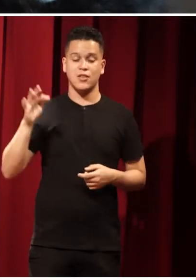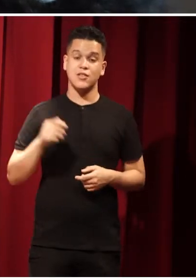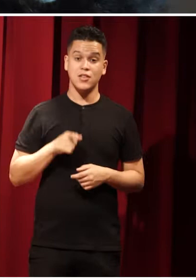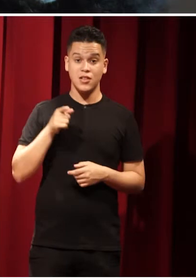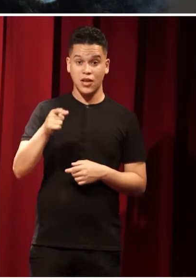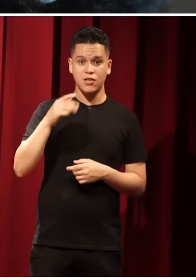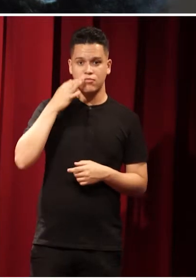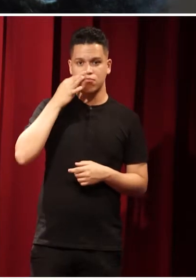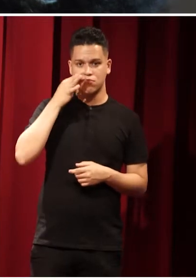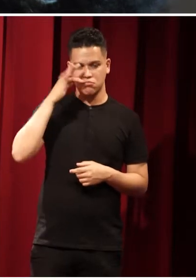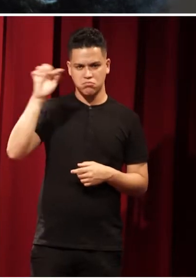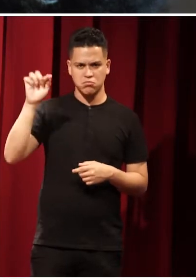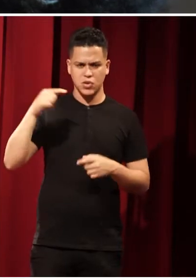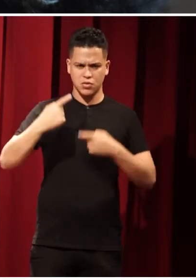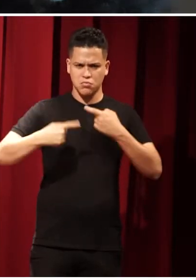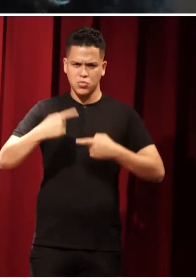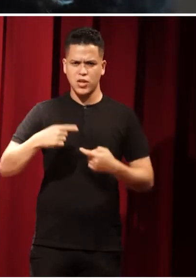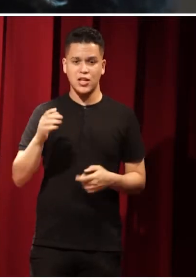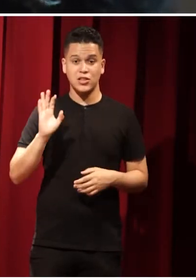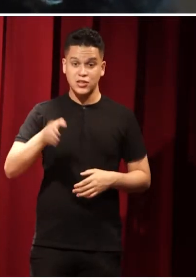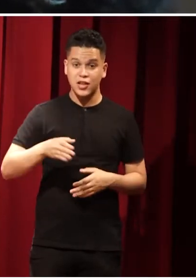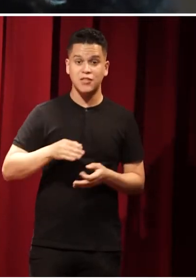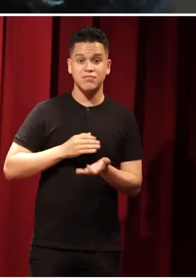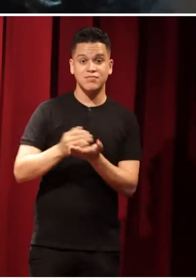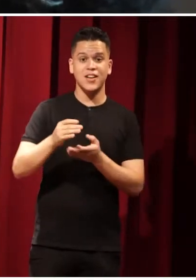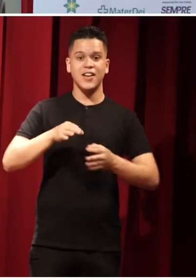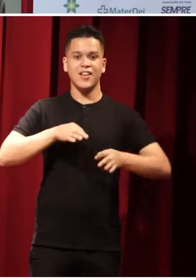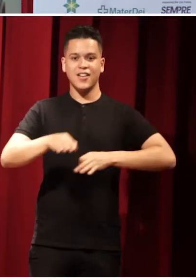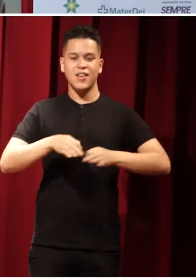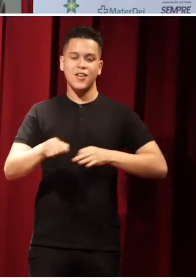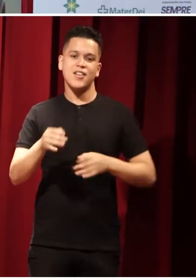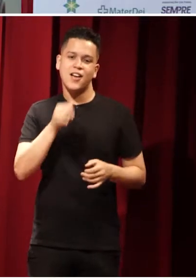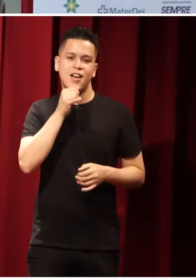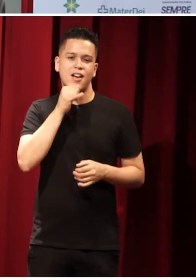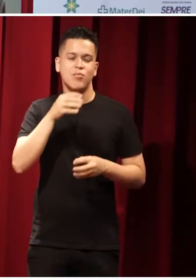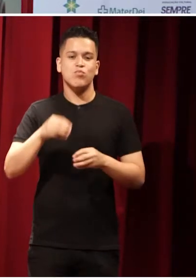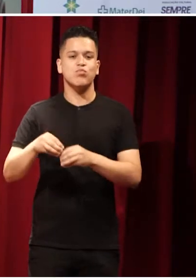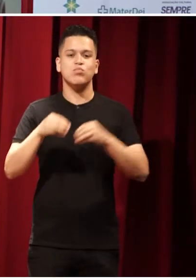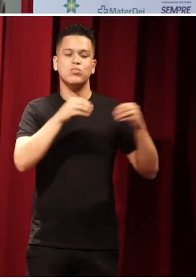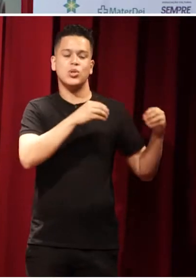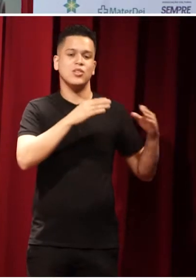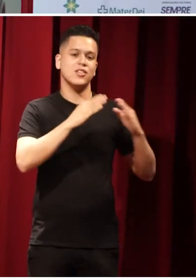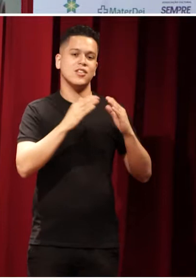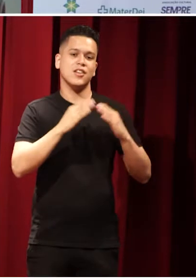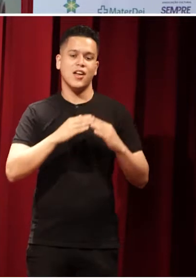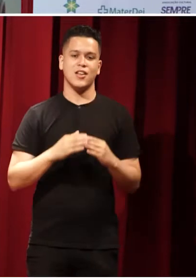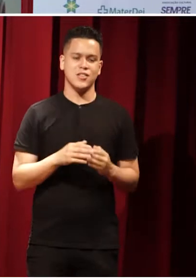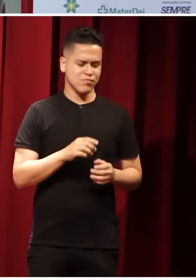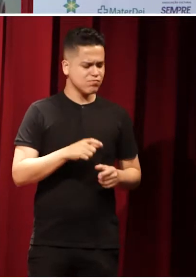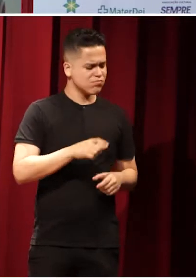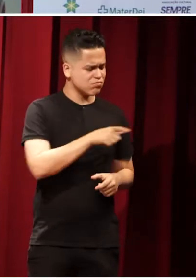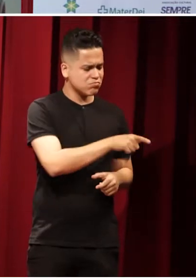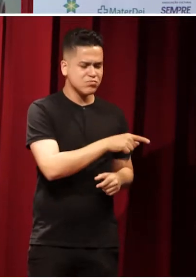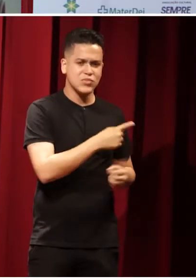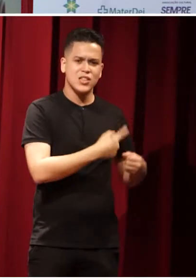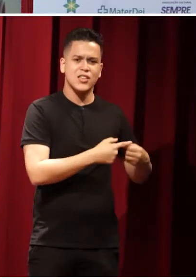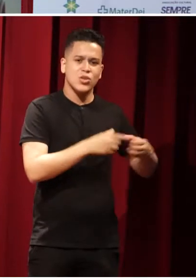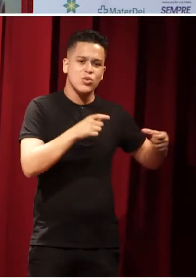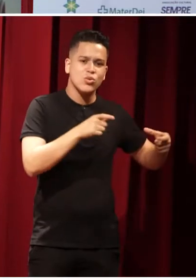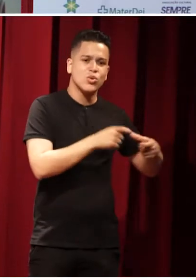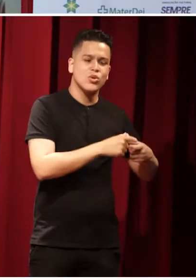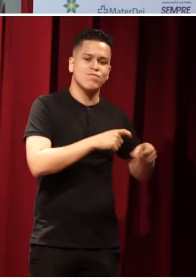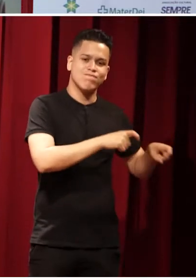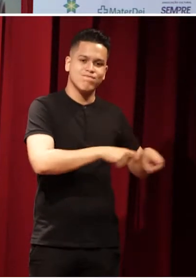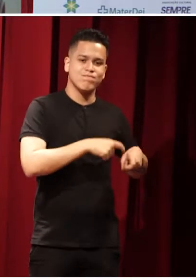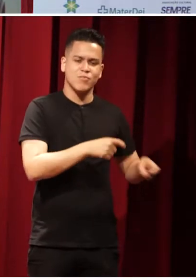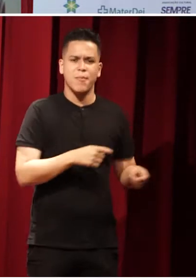família já se prepararam. Uma mulher observa atentamente. Mudando para o interior, numa vida simples, desprovida de